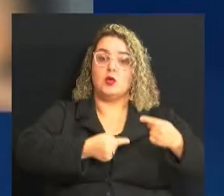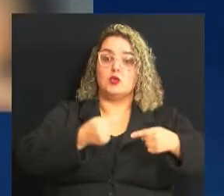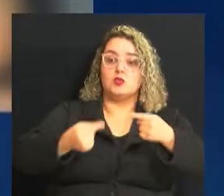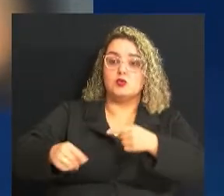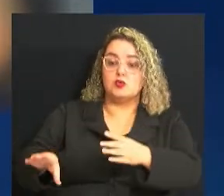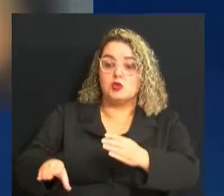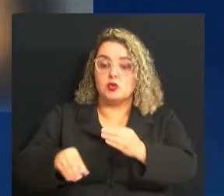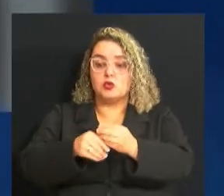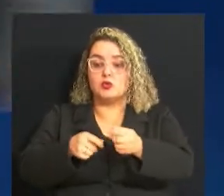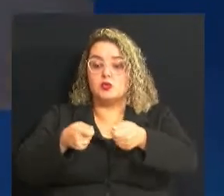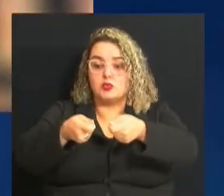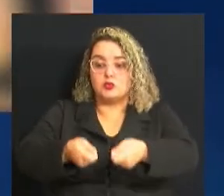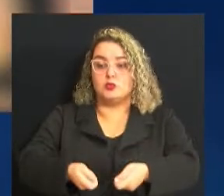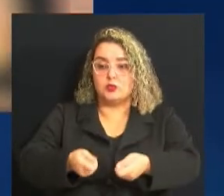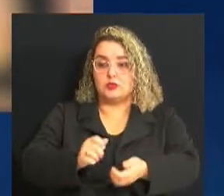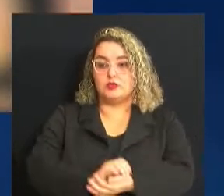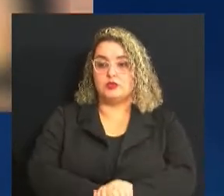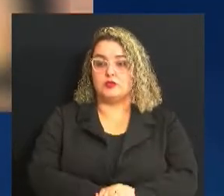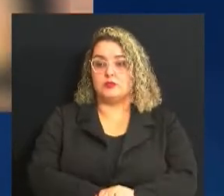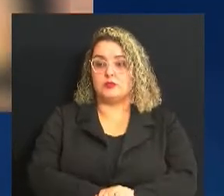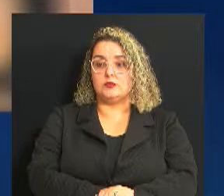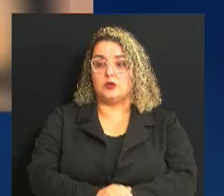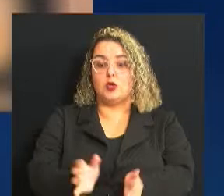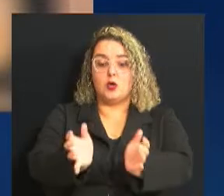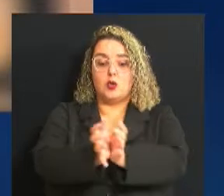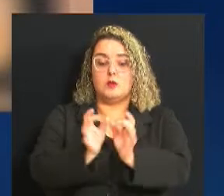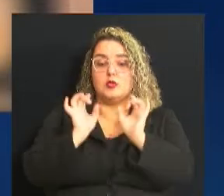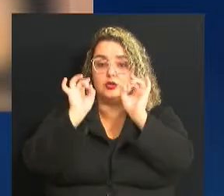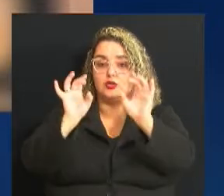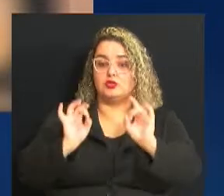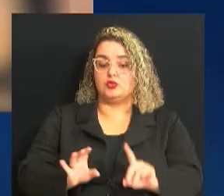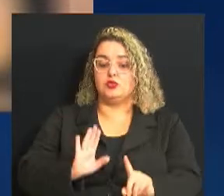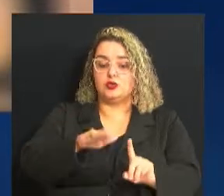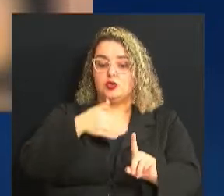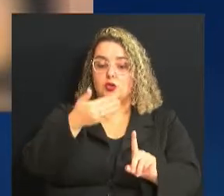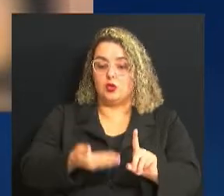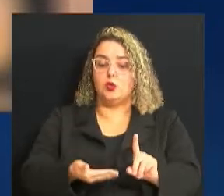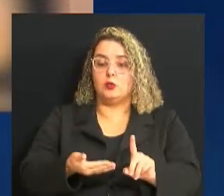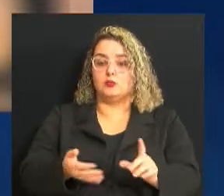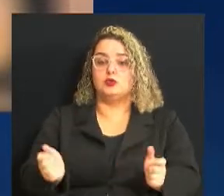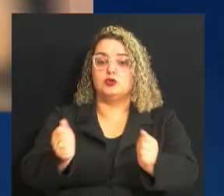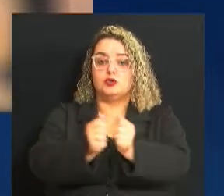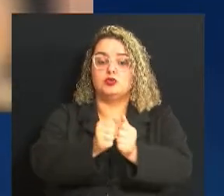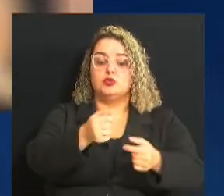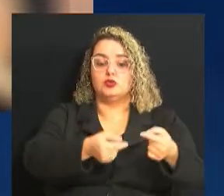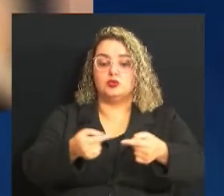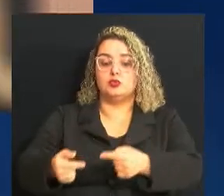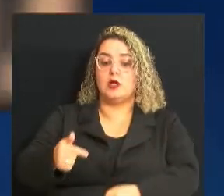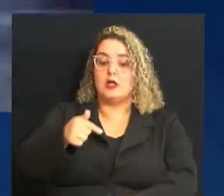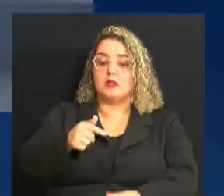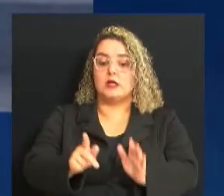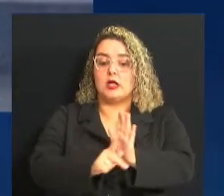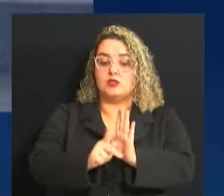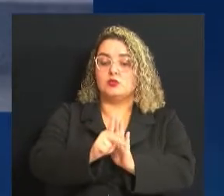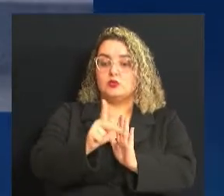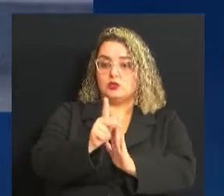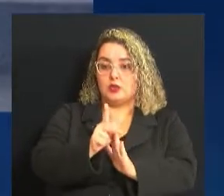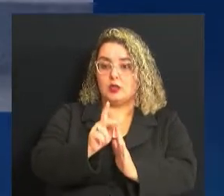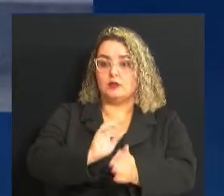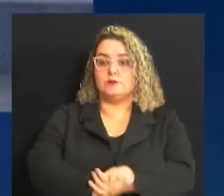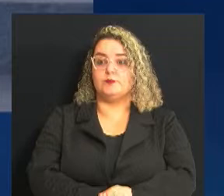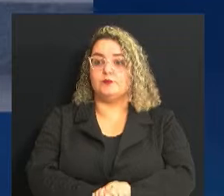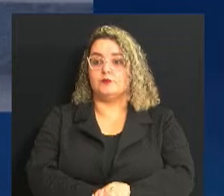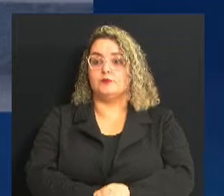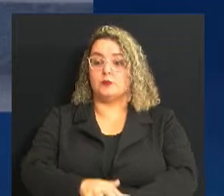emendas impositivas. Comissão Especial de Honraria se reúne e discute 7 projetos. Na série